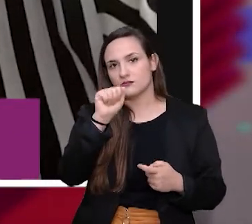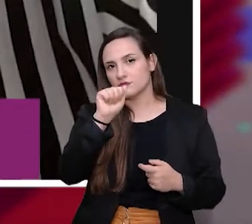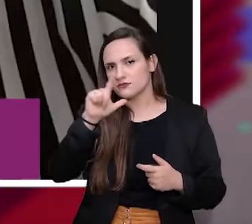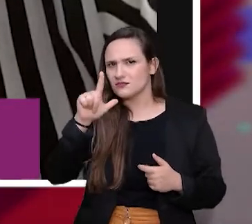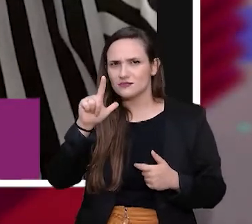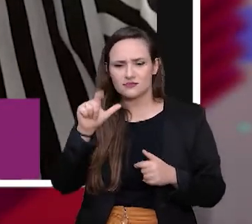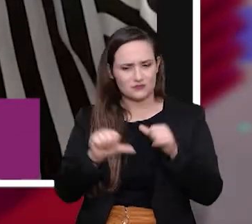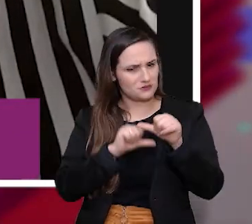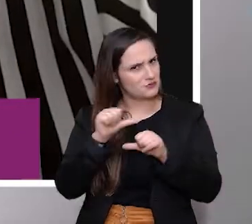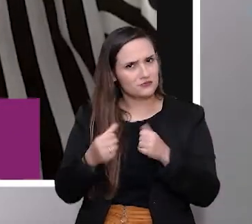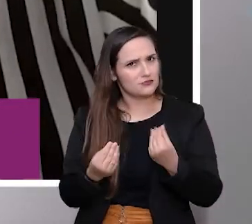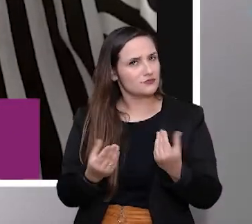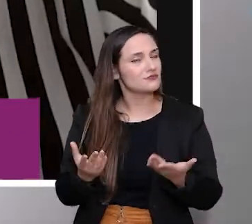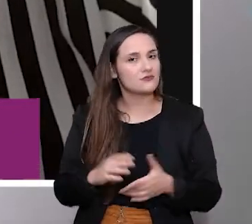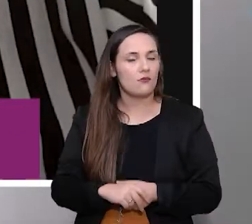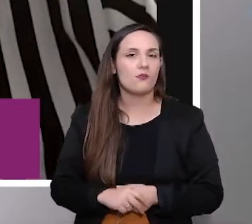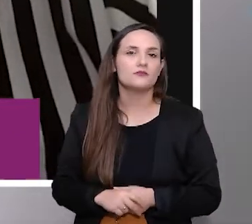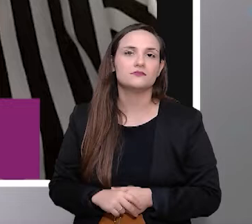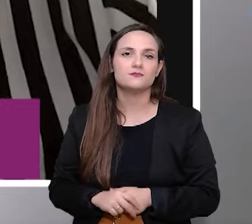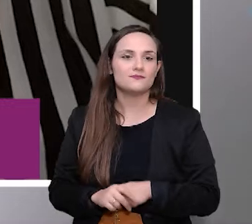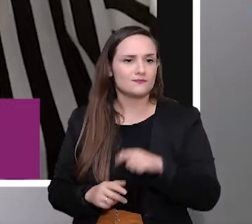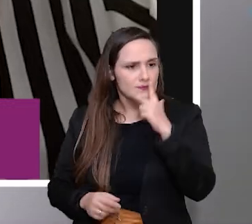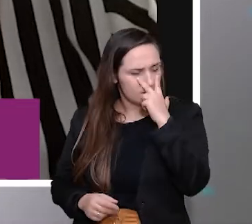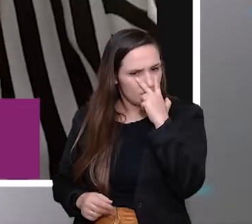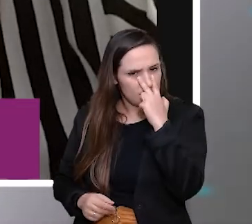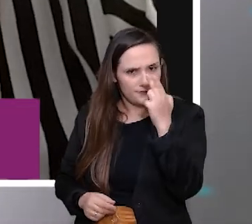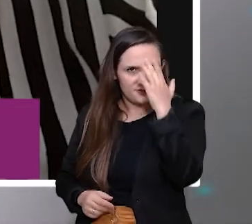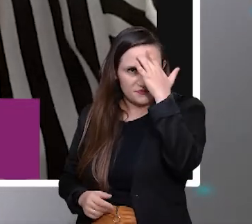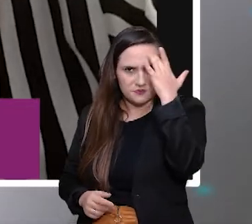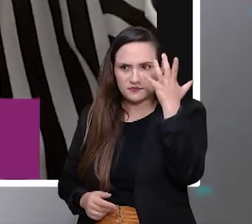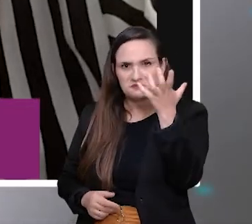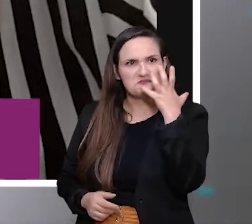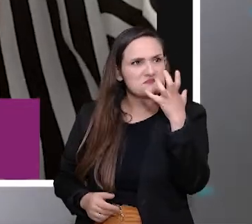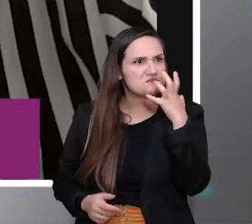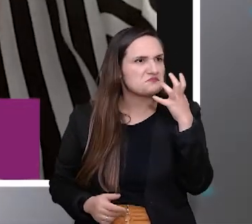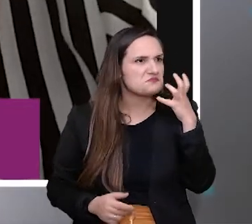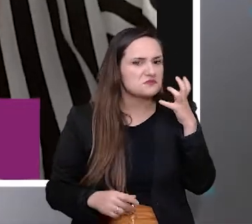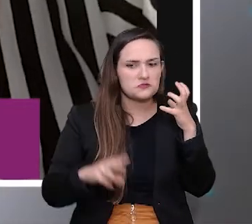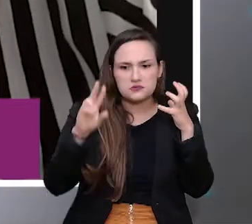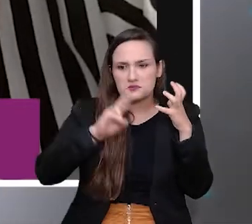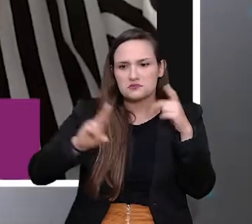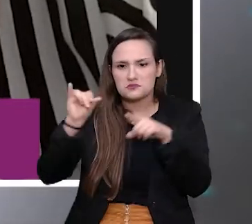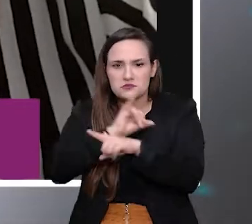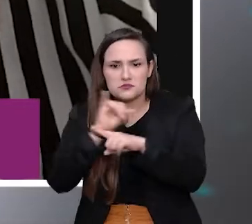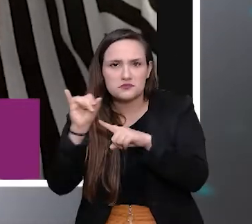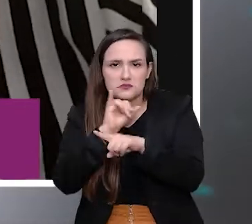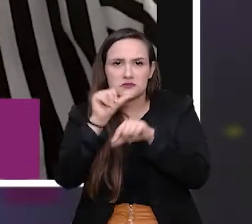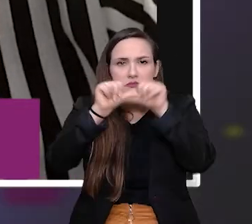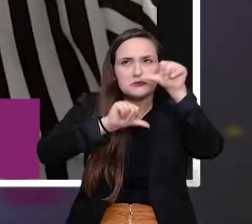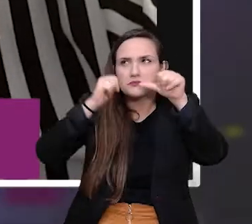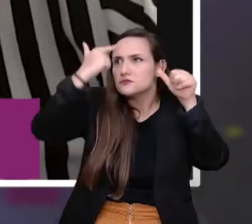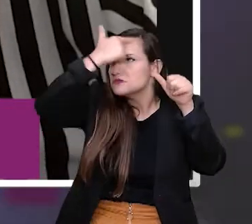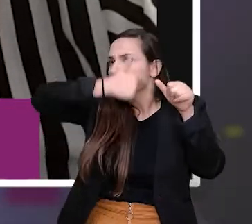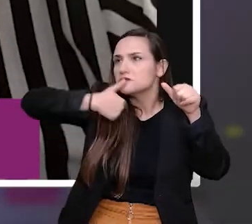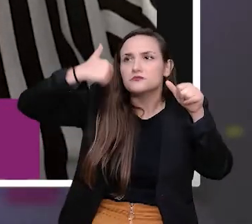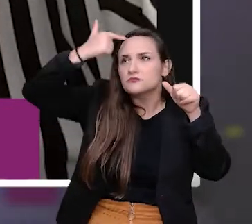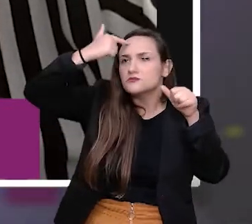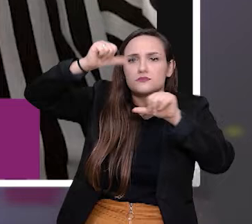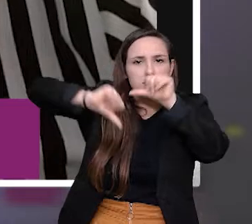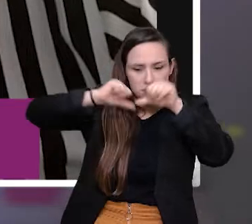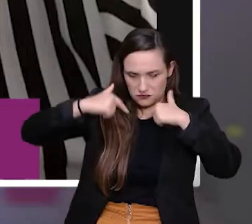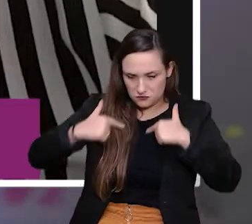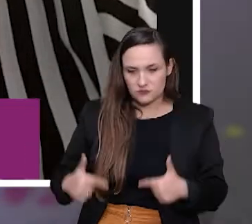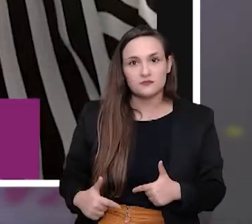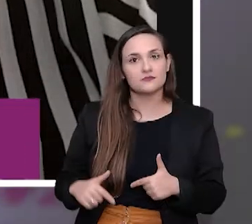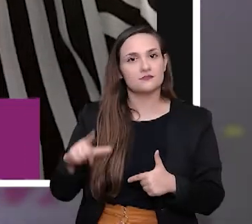ficando cada vez mais longe, né? As pessoas precisam hoje cada vez mais de filtros, de artifícios, para poder ter